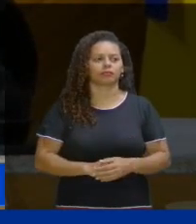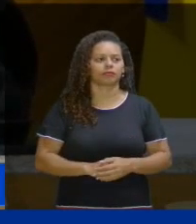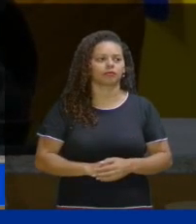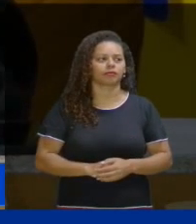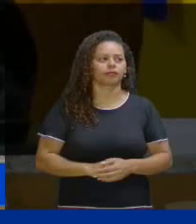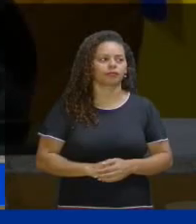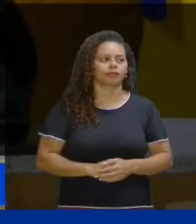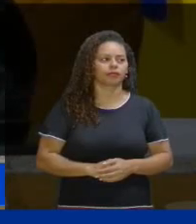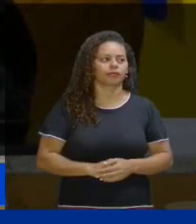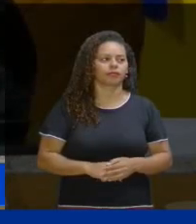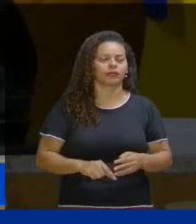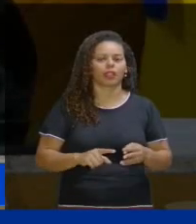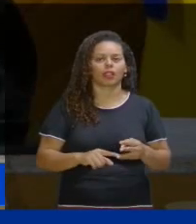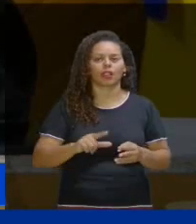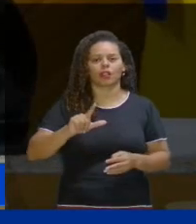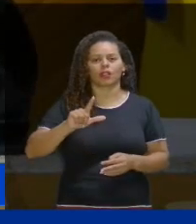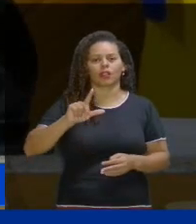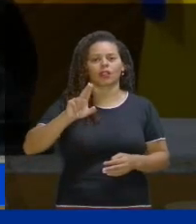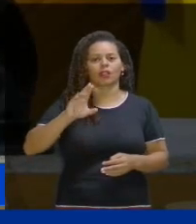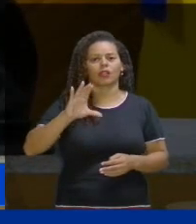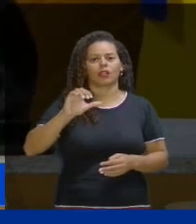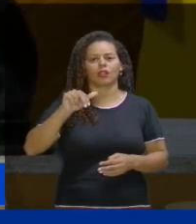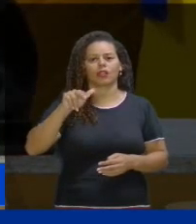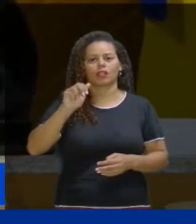e Luciano del Castilho.